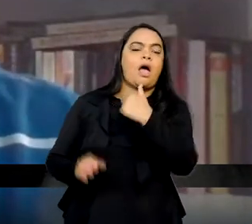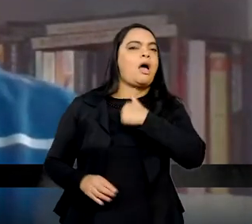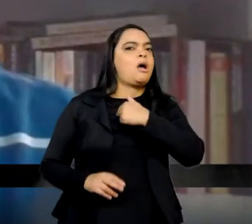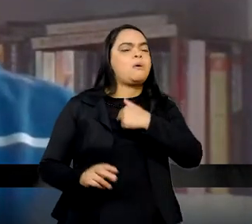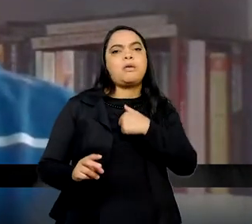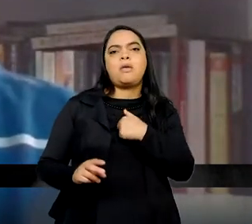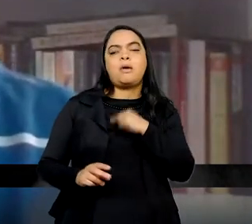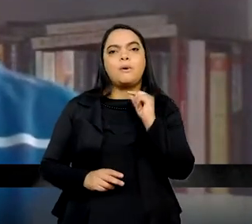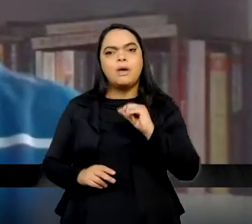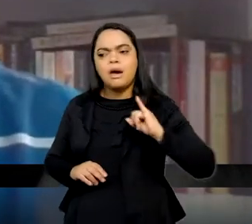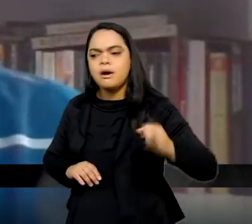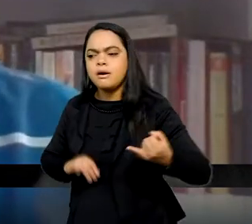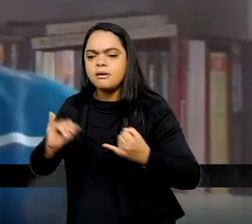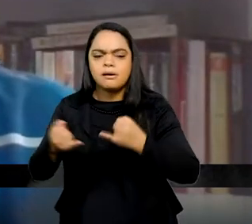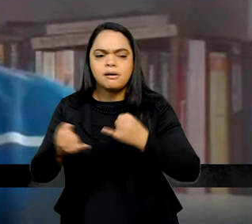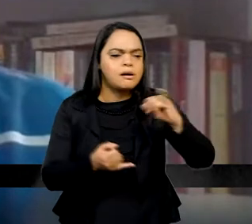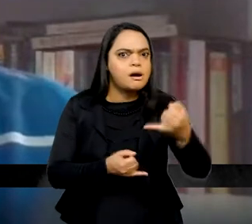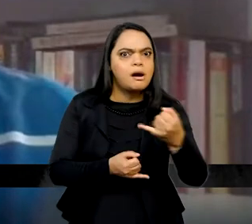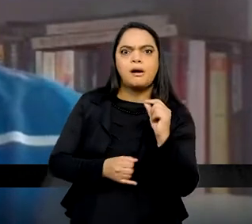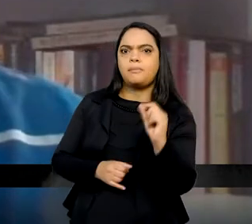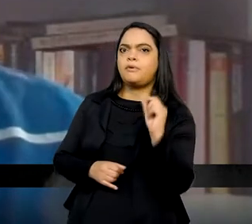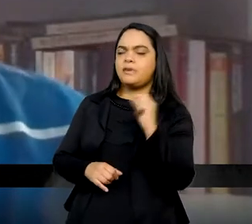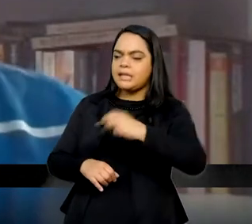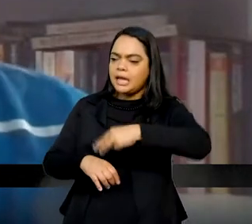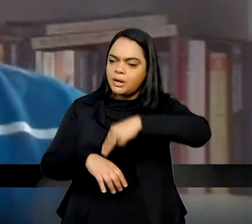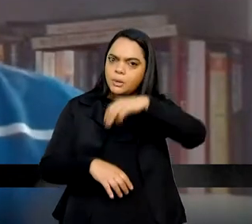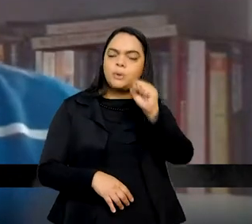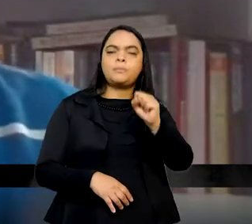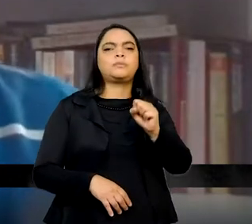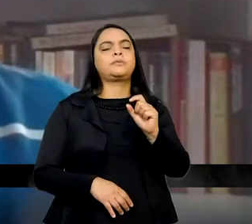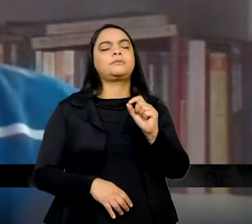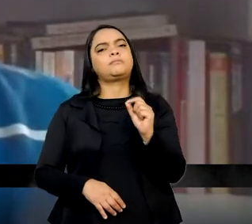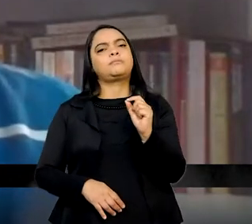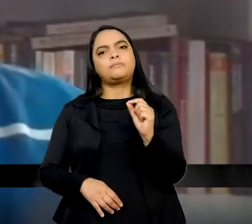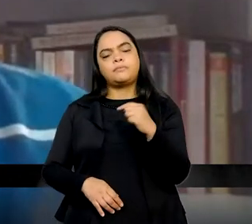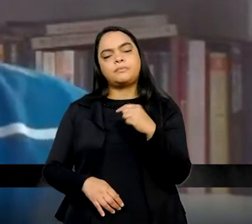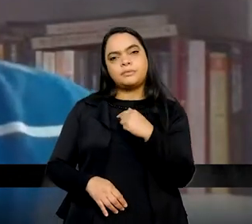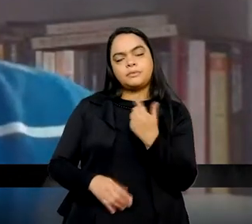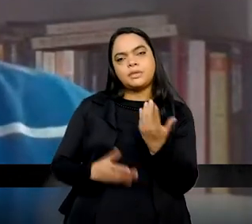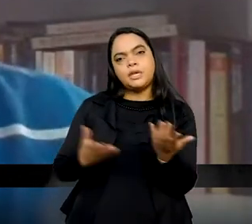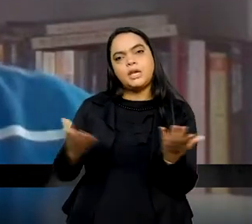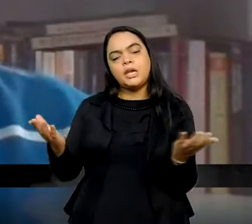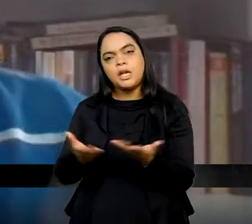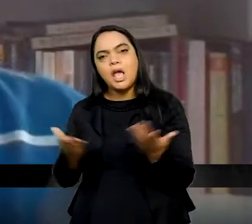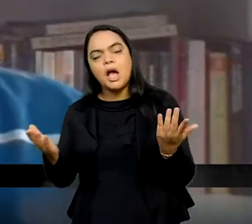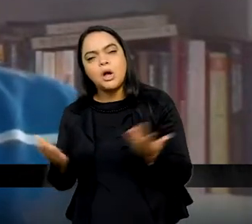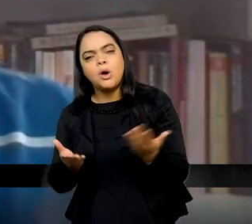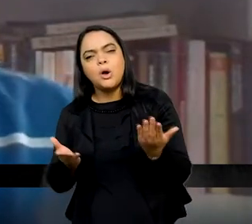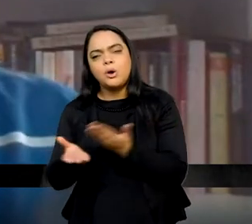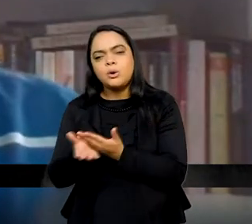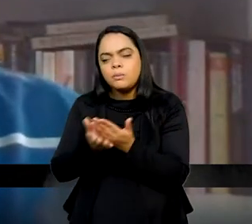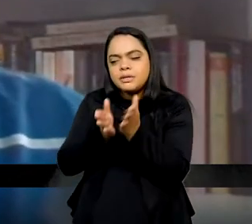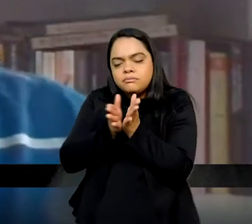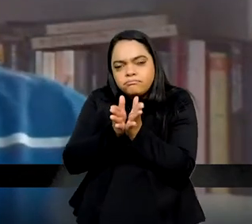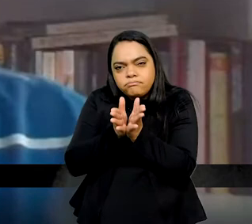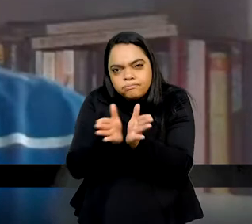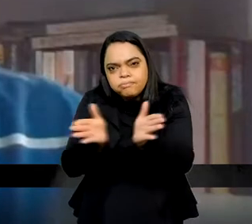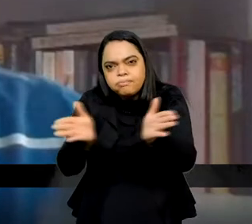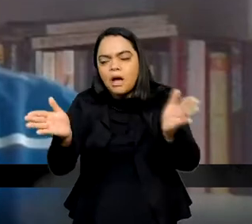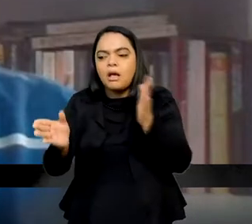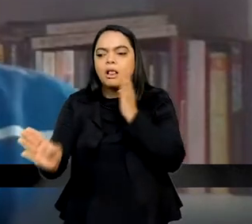mais ainda uma documentação que eu havia estudado no mestrado e fui inserindo ela com um olhar maior e fui